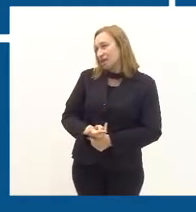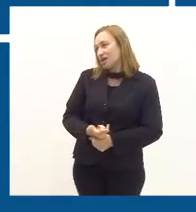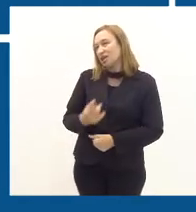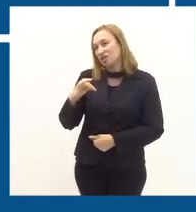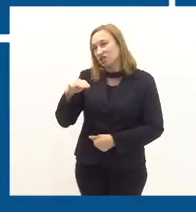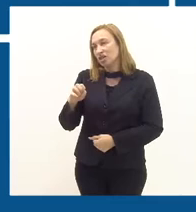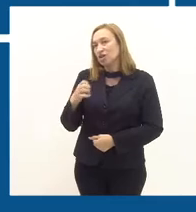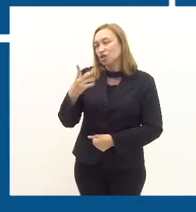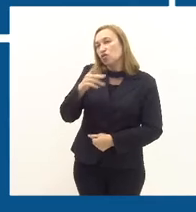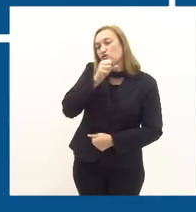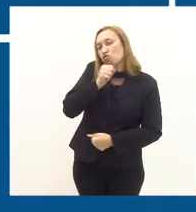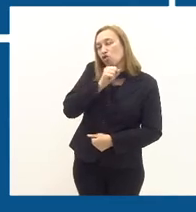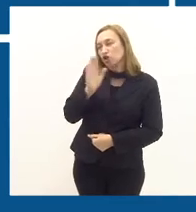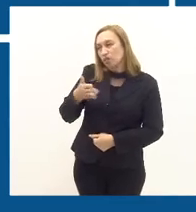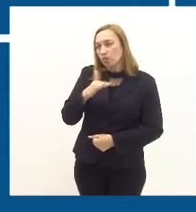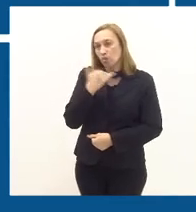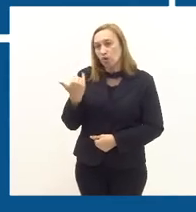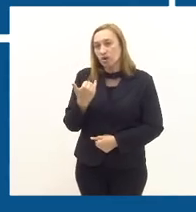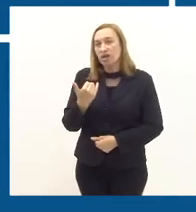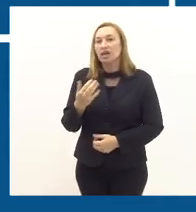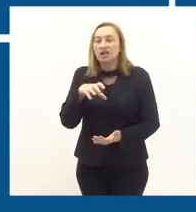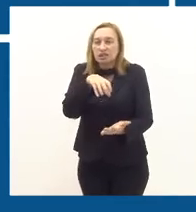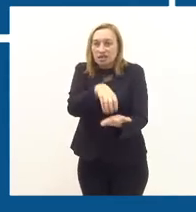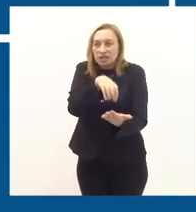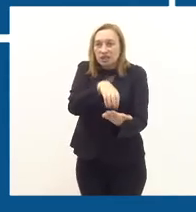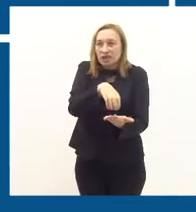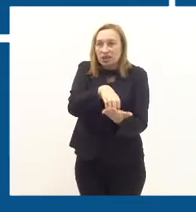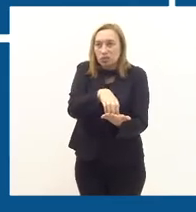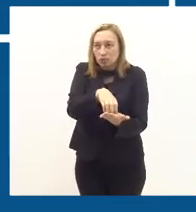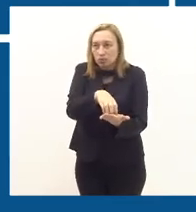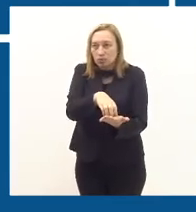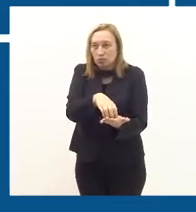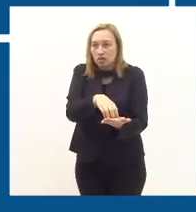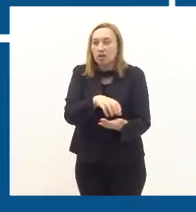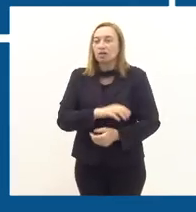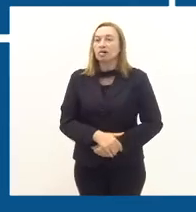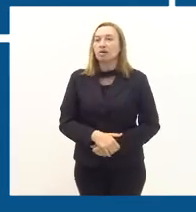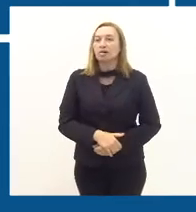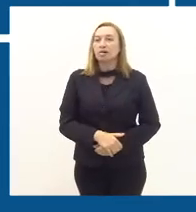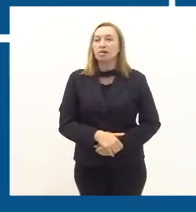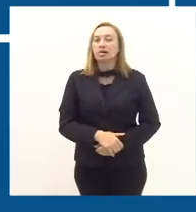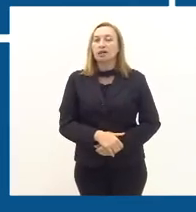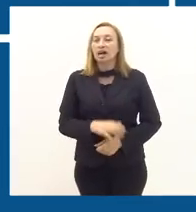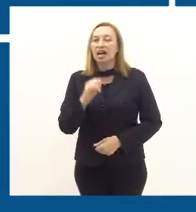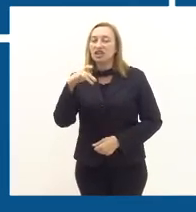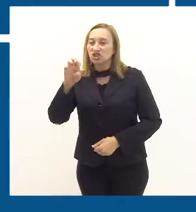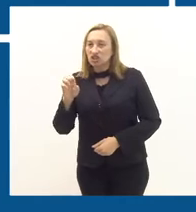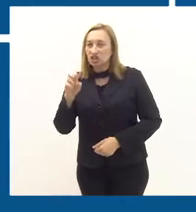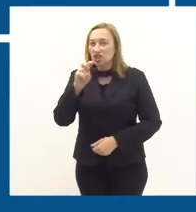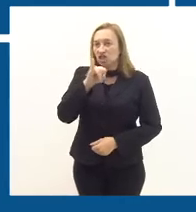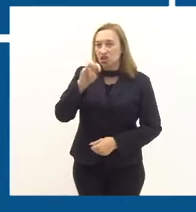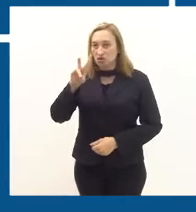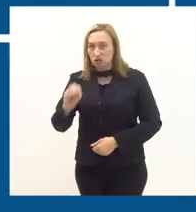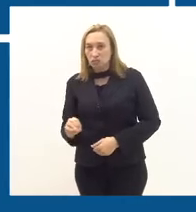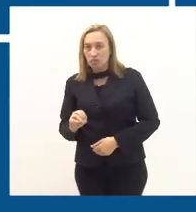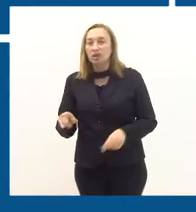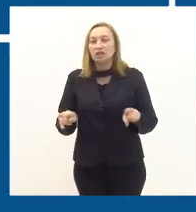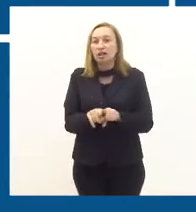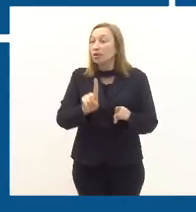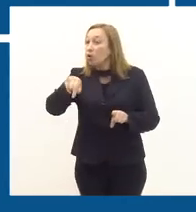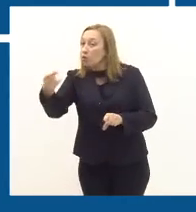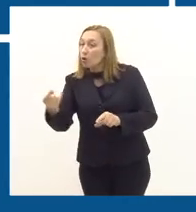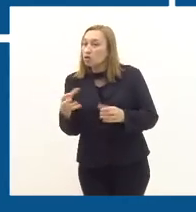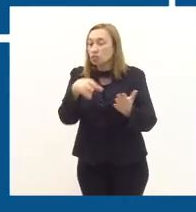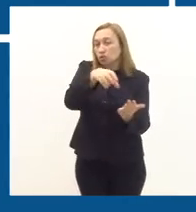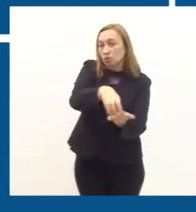aqui, mas está no nosso coração. Esse centro, ele tem como patrono Paulo Alexandre Ivo, tá ok? Assim como outros centros,